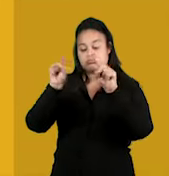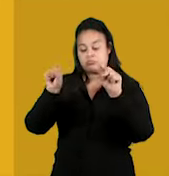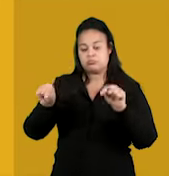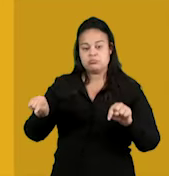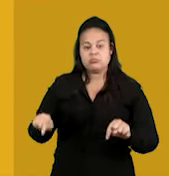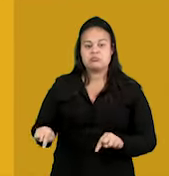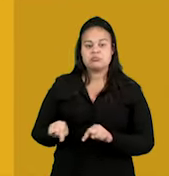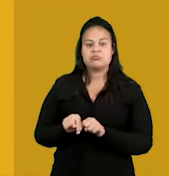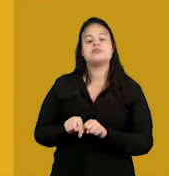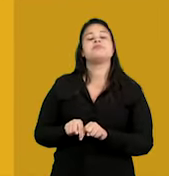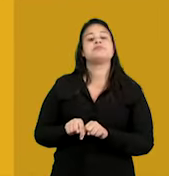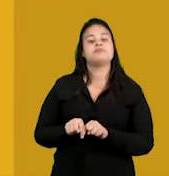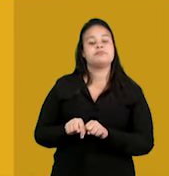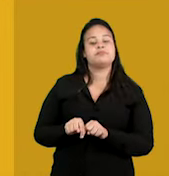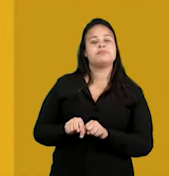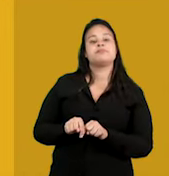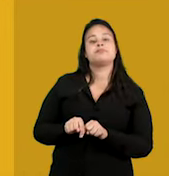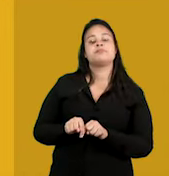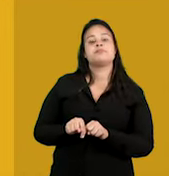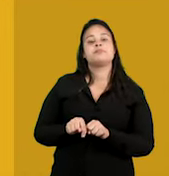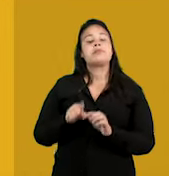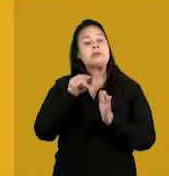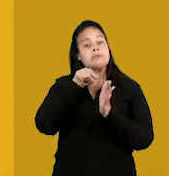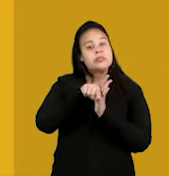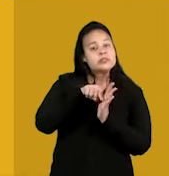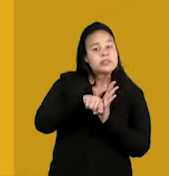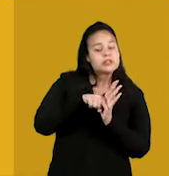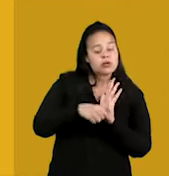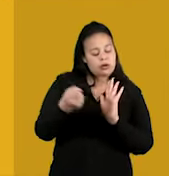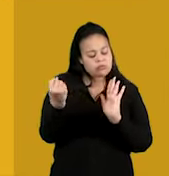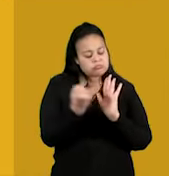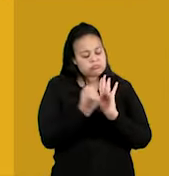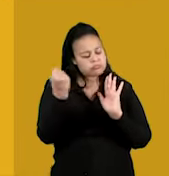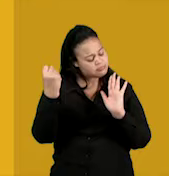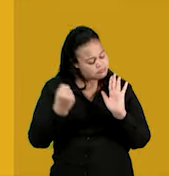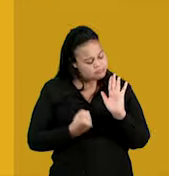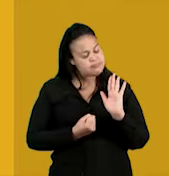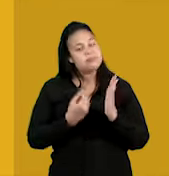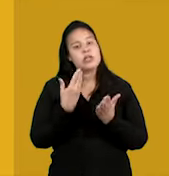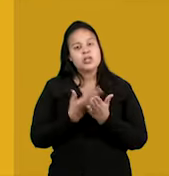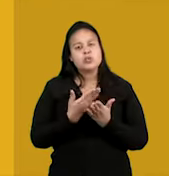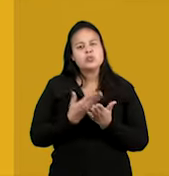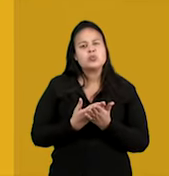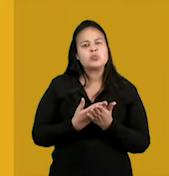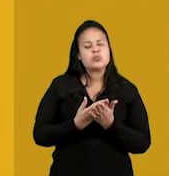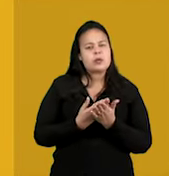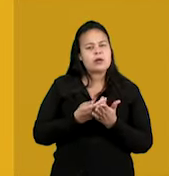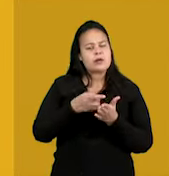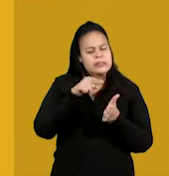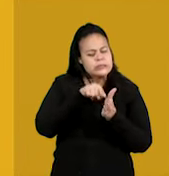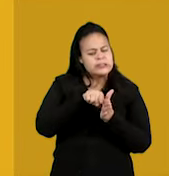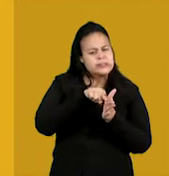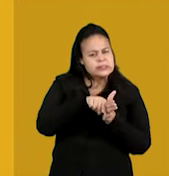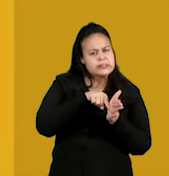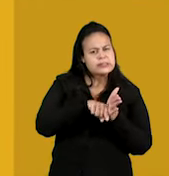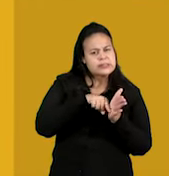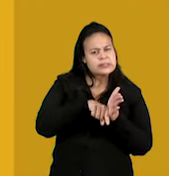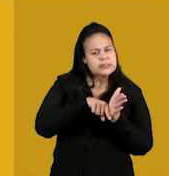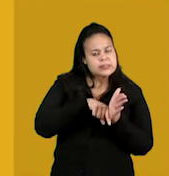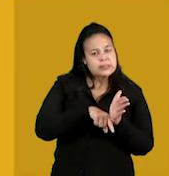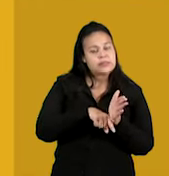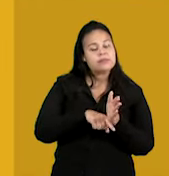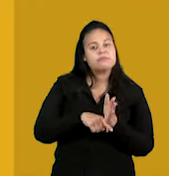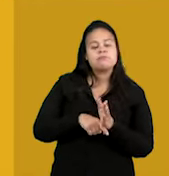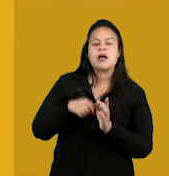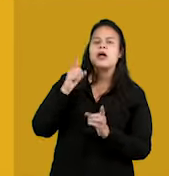círculo. Arquimedes registrou os primeiros estudos mais rigorosos, né, para encontrar o